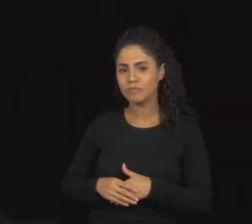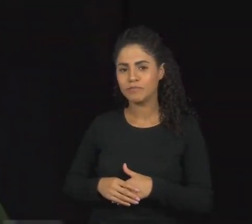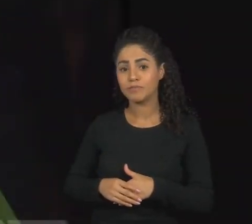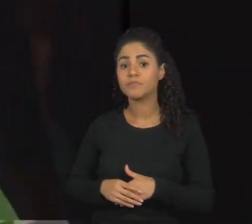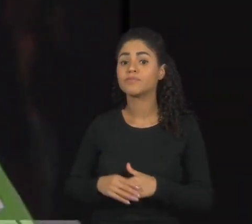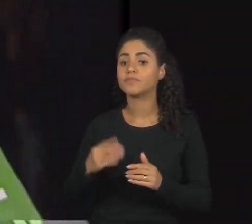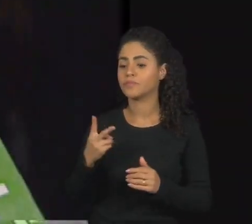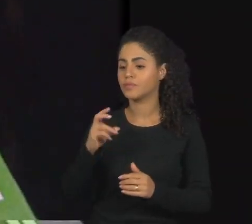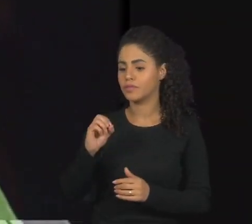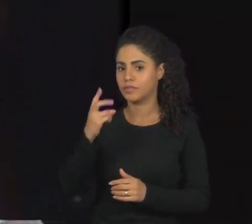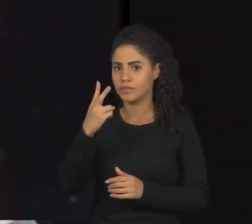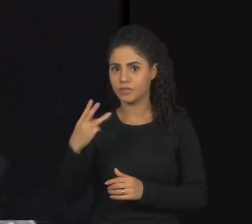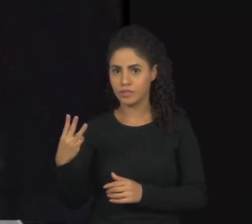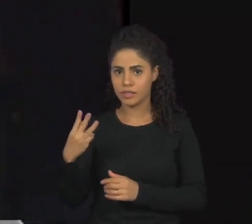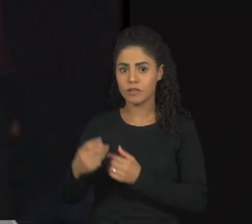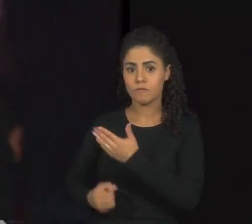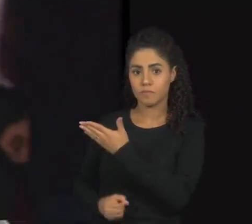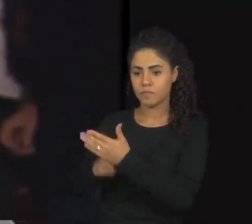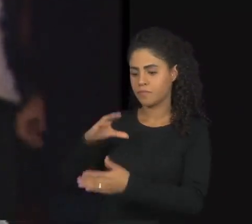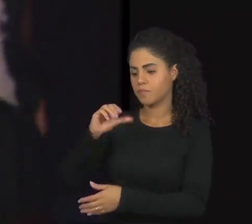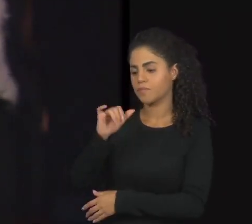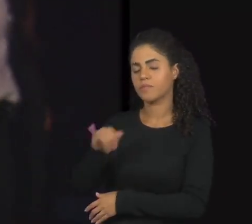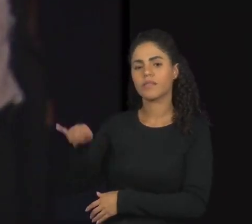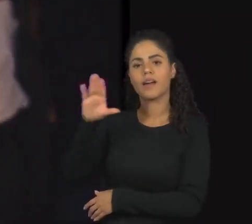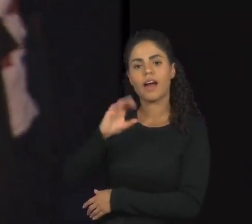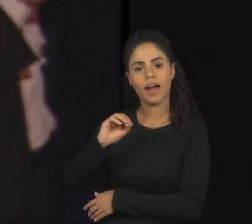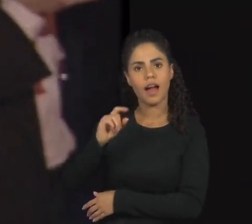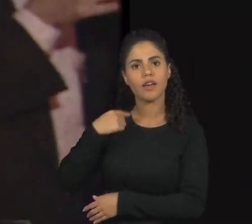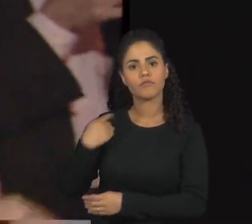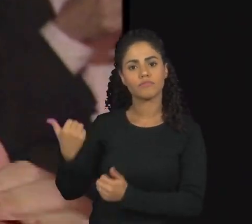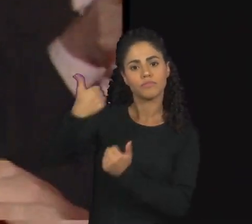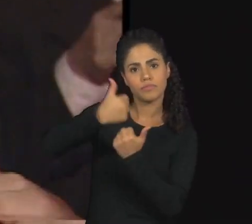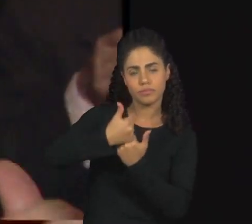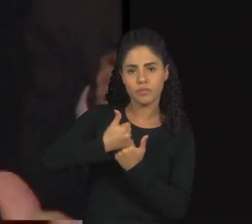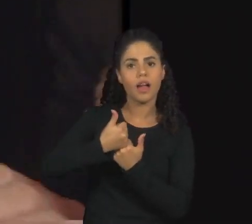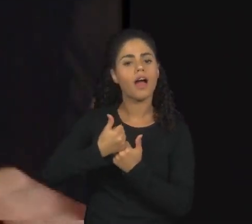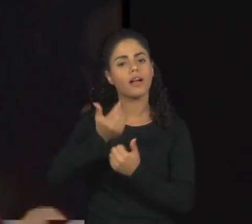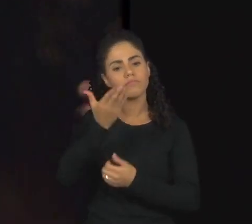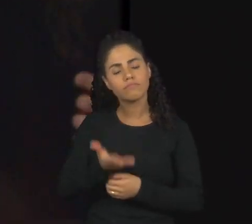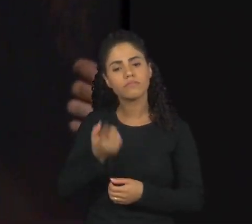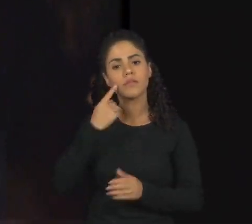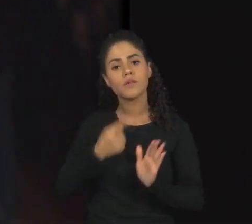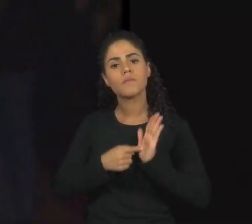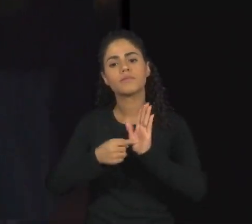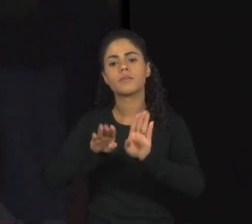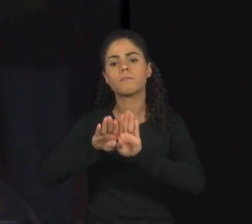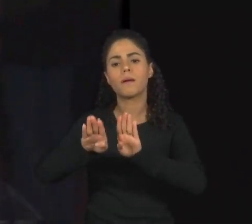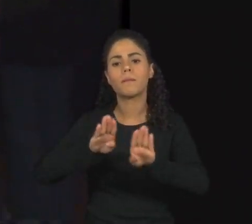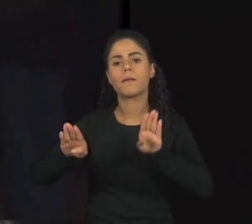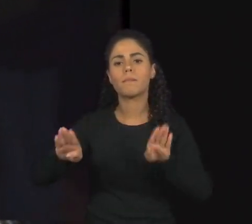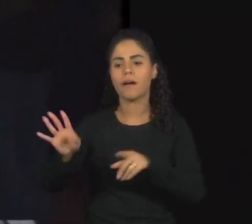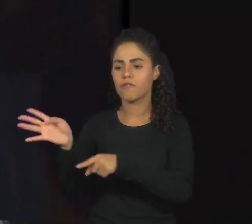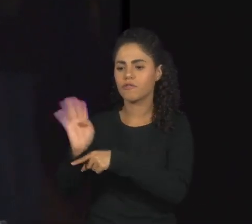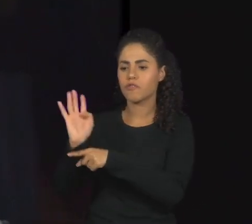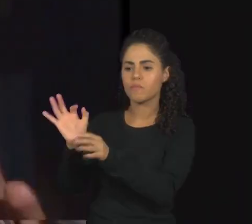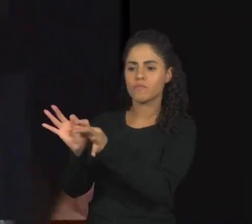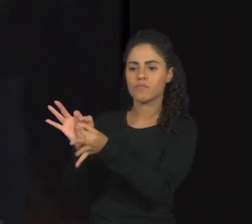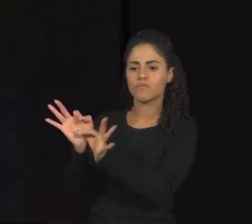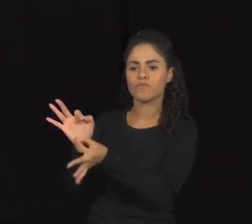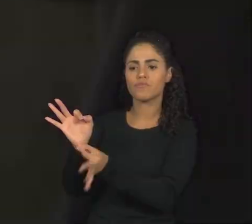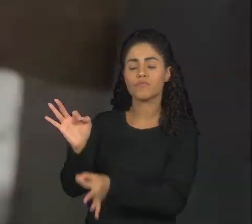Em 2023, Caio Blatt assumiu a função de curador da Mostra de Longas-Metragens Brasileiros